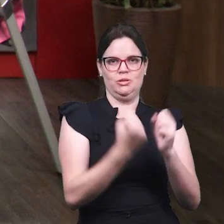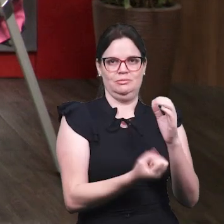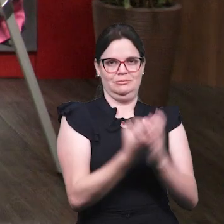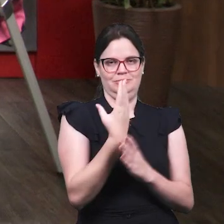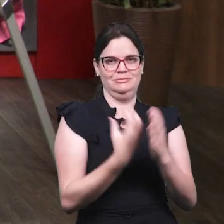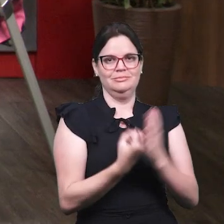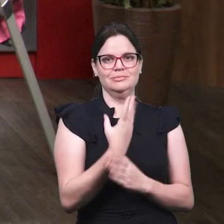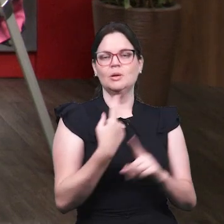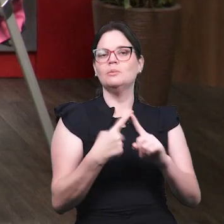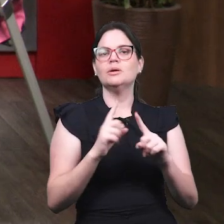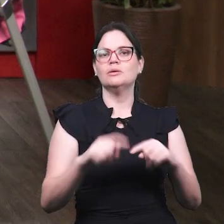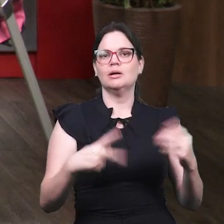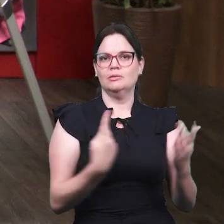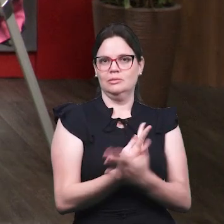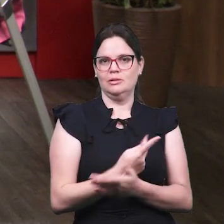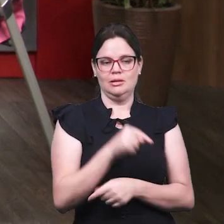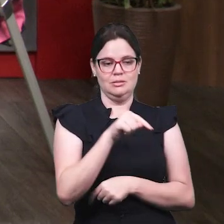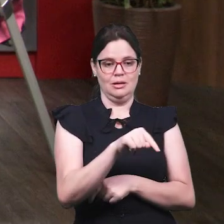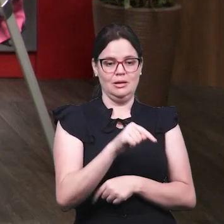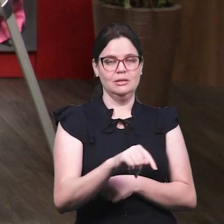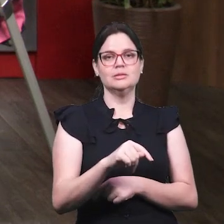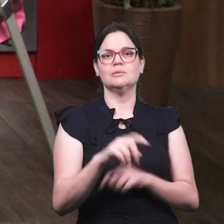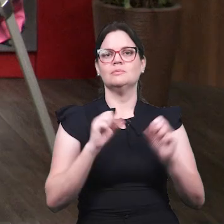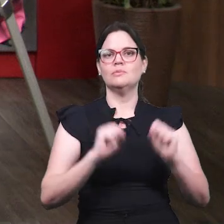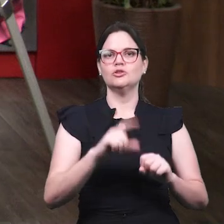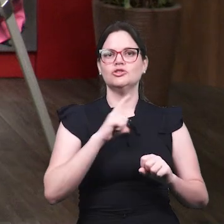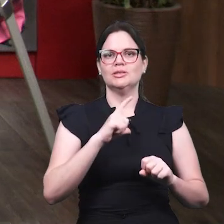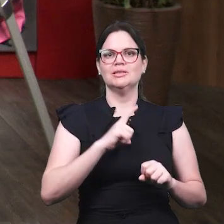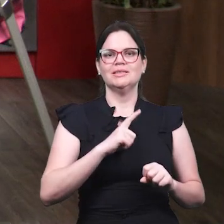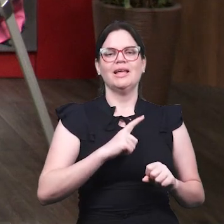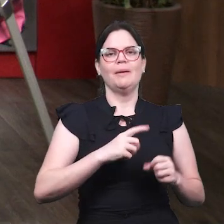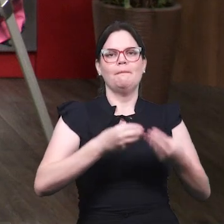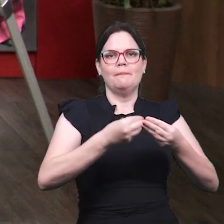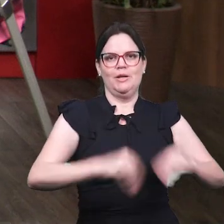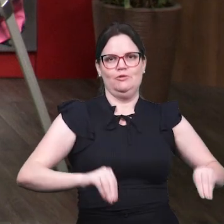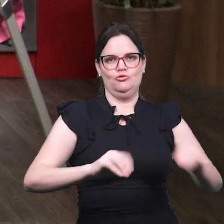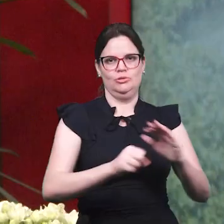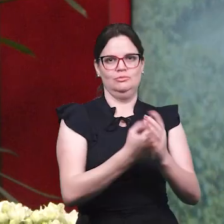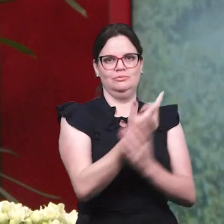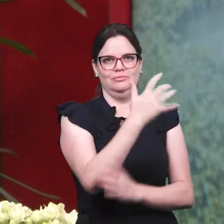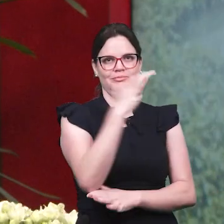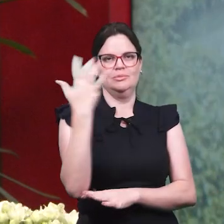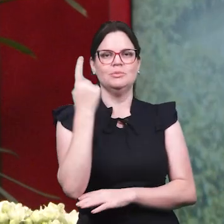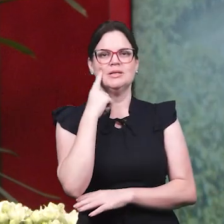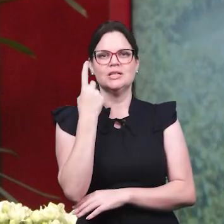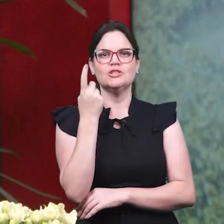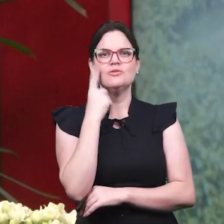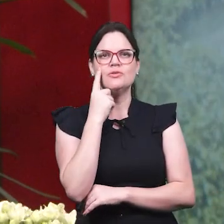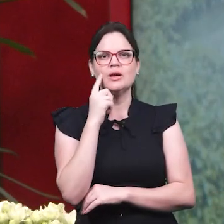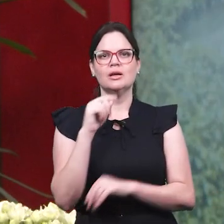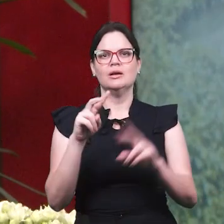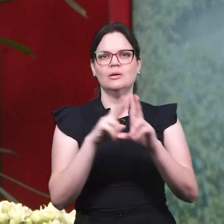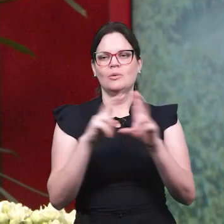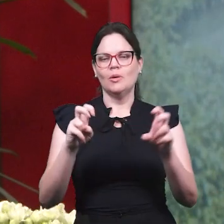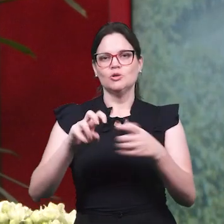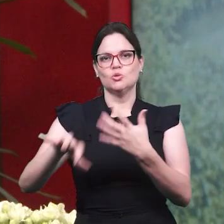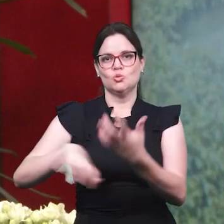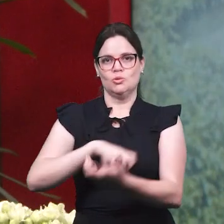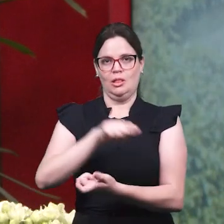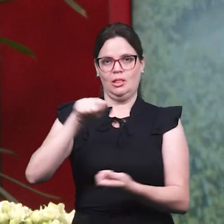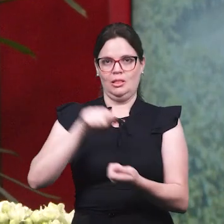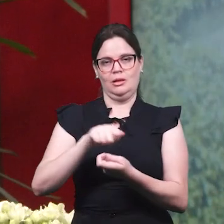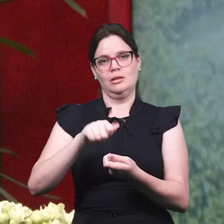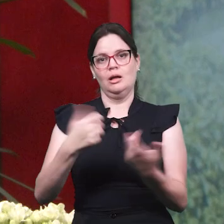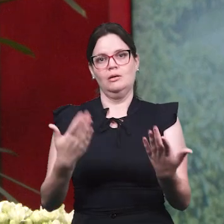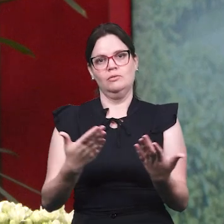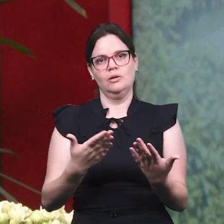porque geralmente esse polímero ele gera um impacto maior para o meio ambiente. Então, quando a gente pensa numa cultura sustentável, quanto